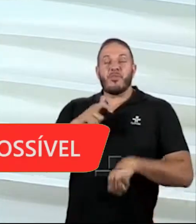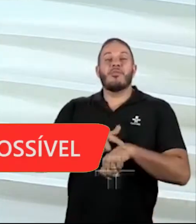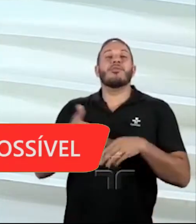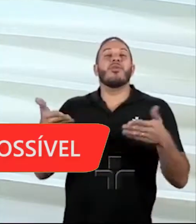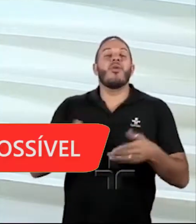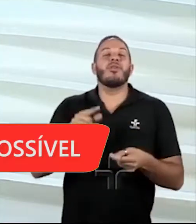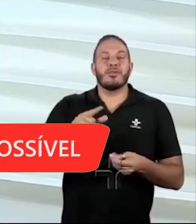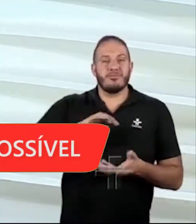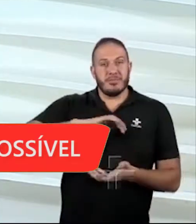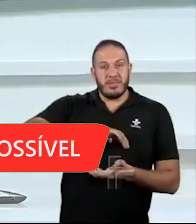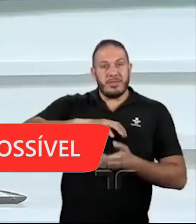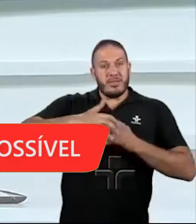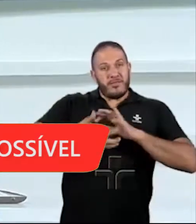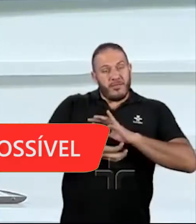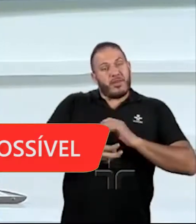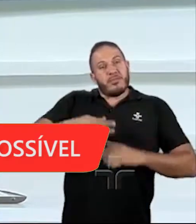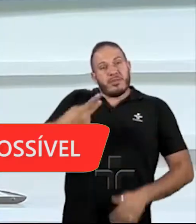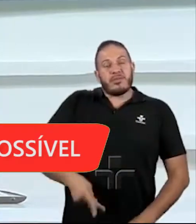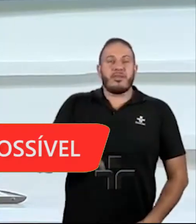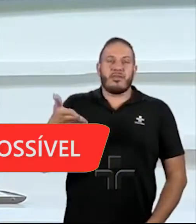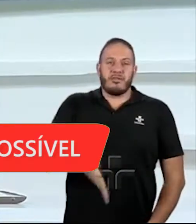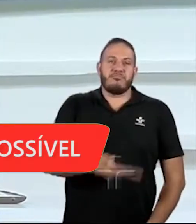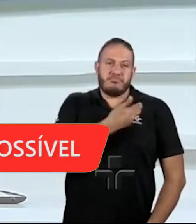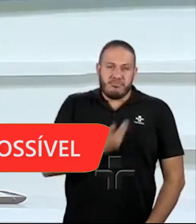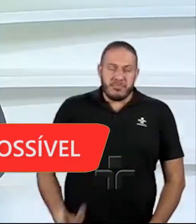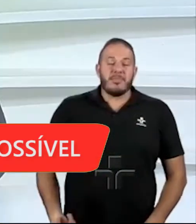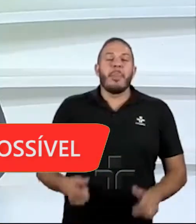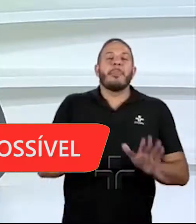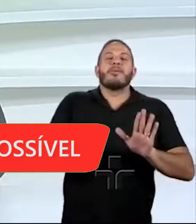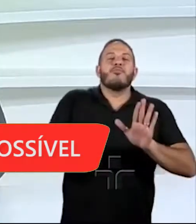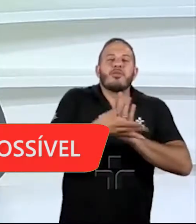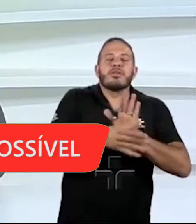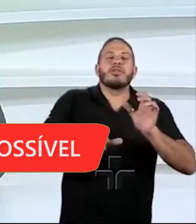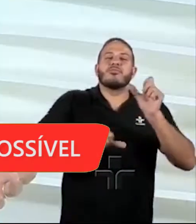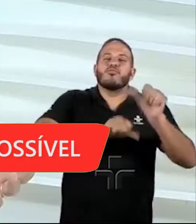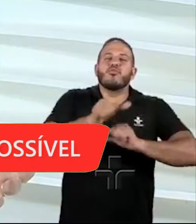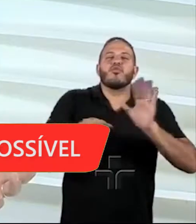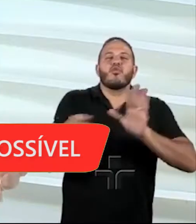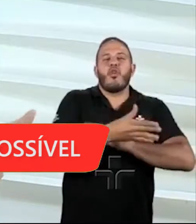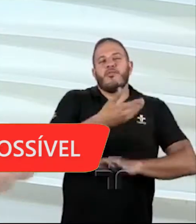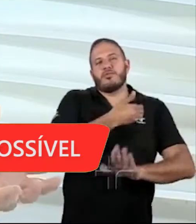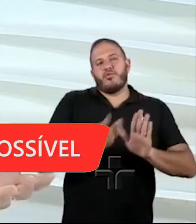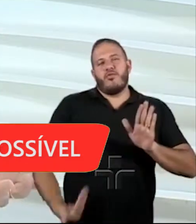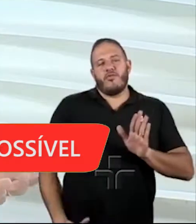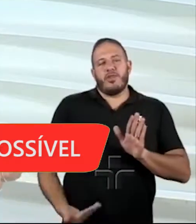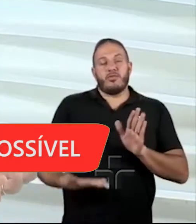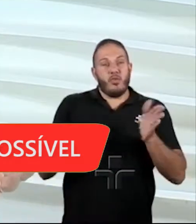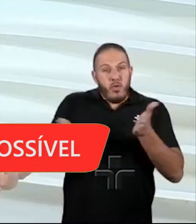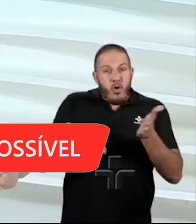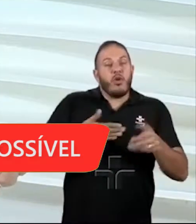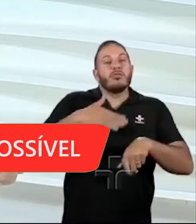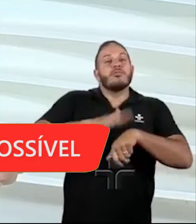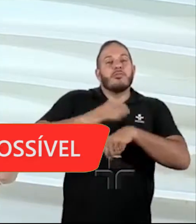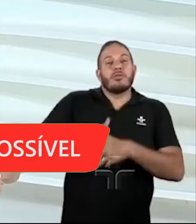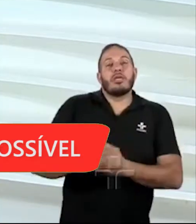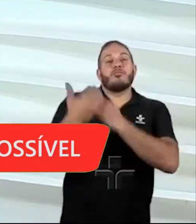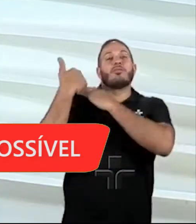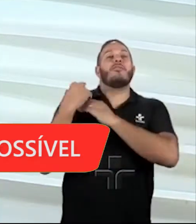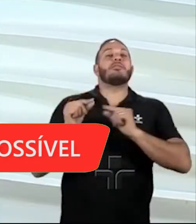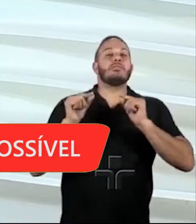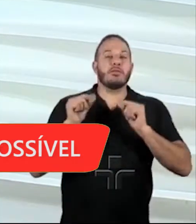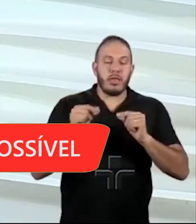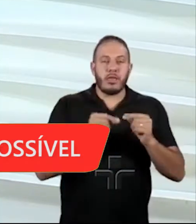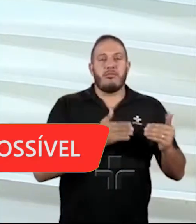ser questionado sobre a proposta de simplificar e reduzir impostos do economista Paulo Guedes, futuro ministro do governo